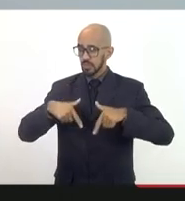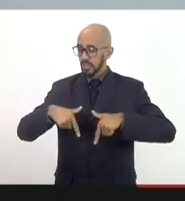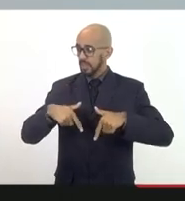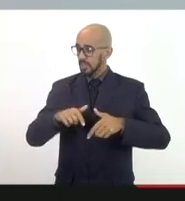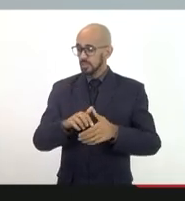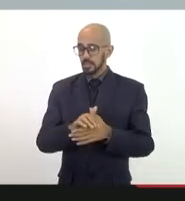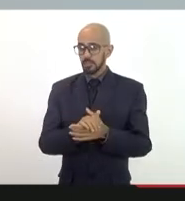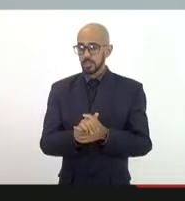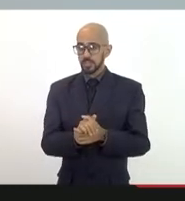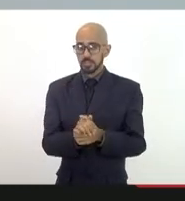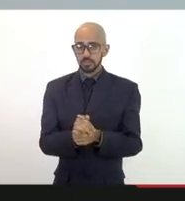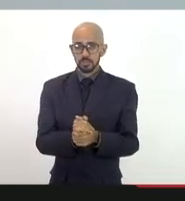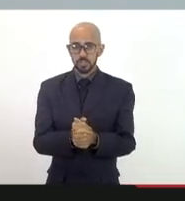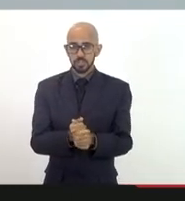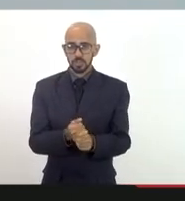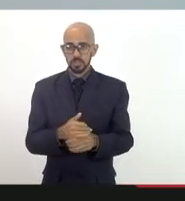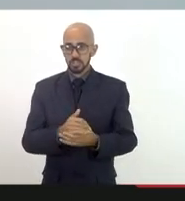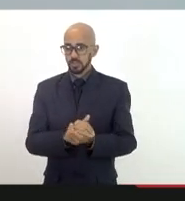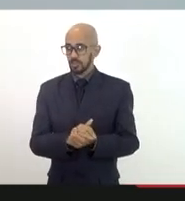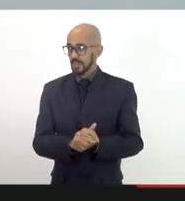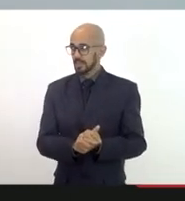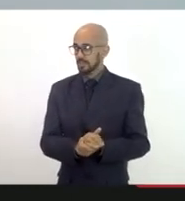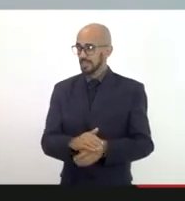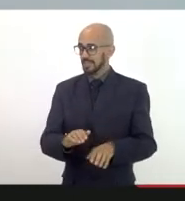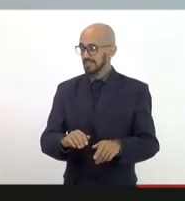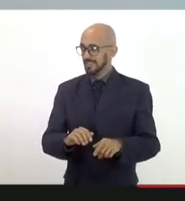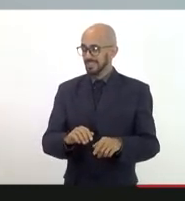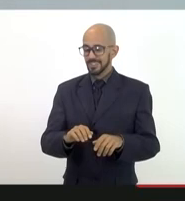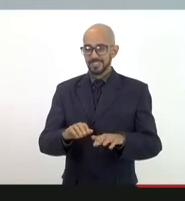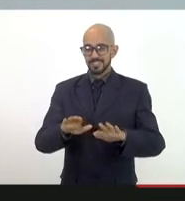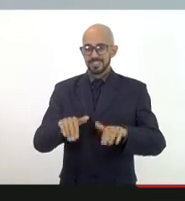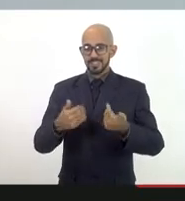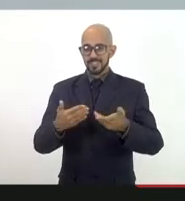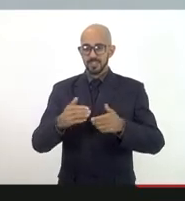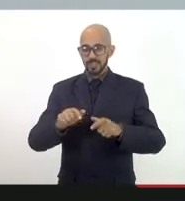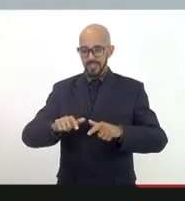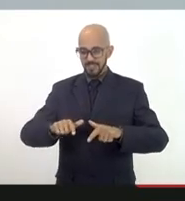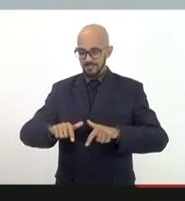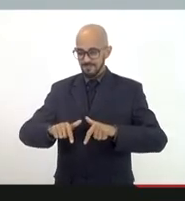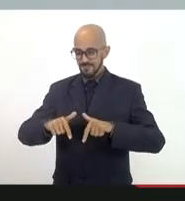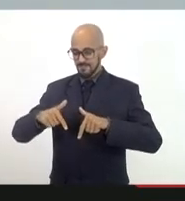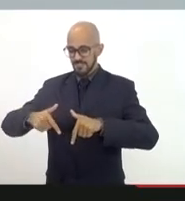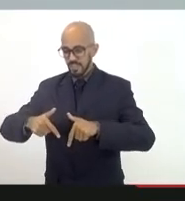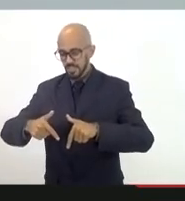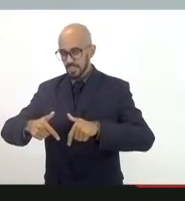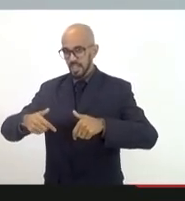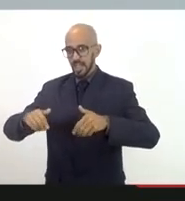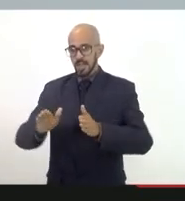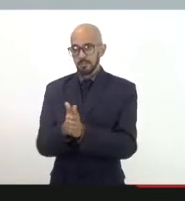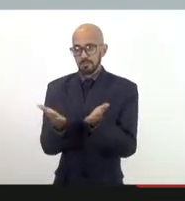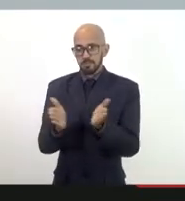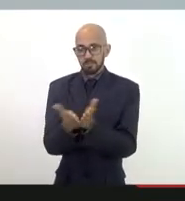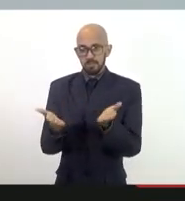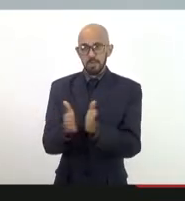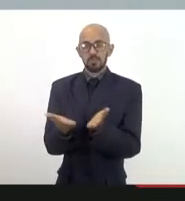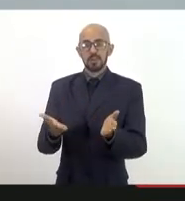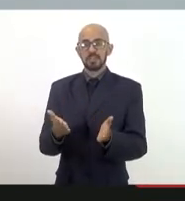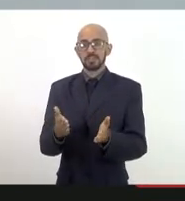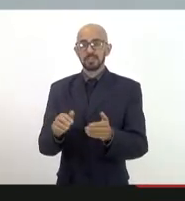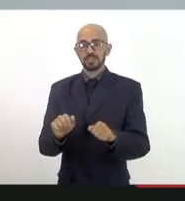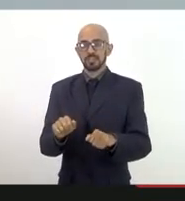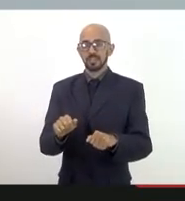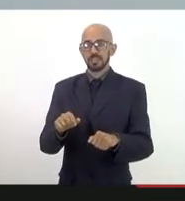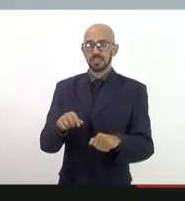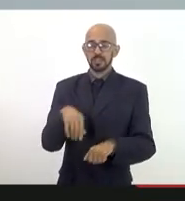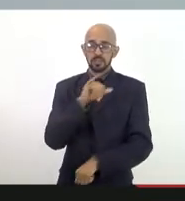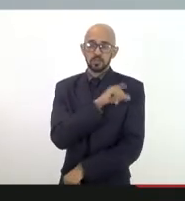falava hoje de manhã, quando debatíamos o Fundo Soberano da LERJ, que é enfrentar a pobreza, a miséria, a população em situação de rua. O Rio de